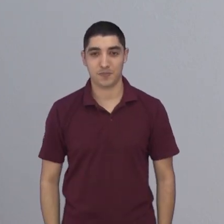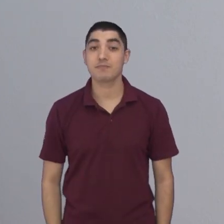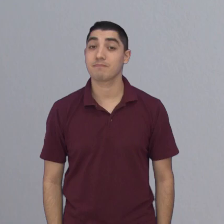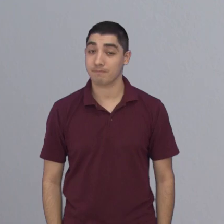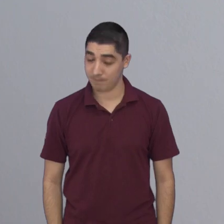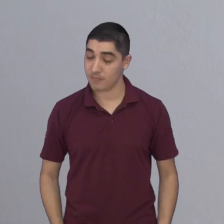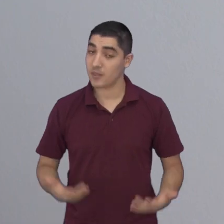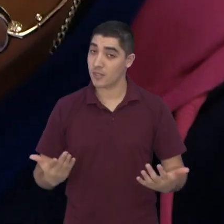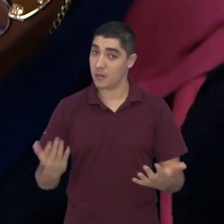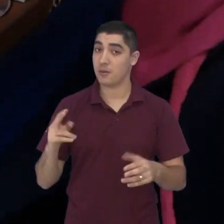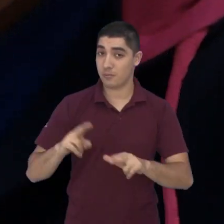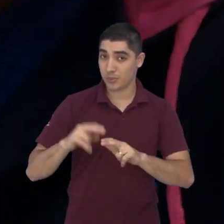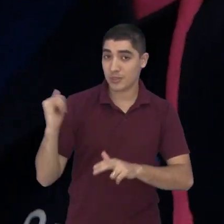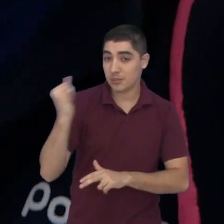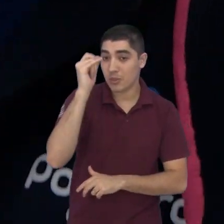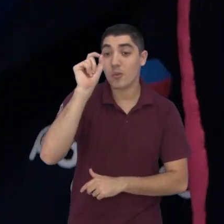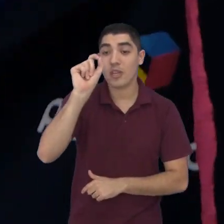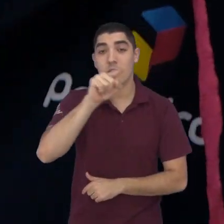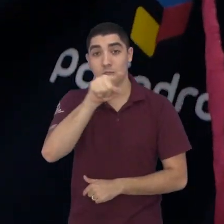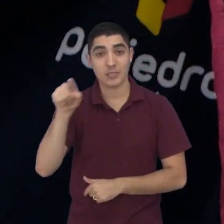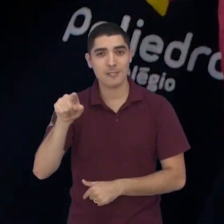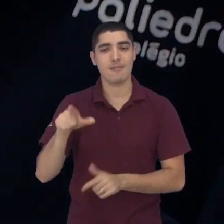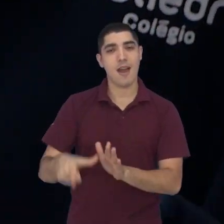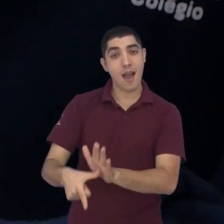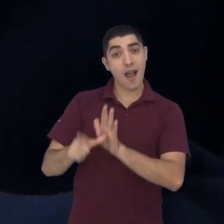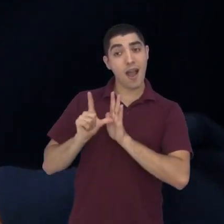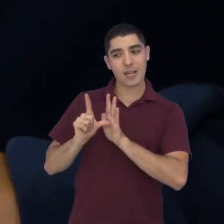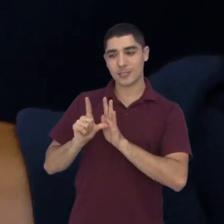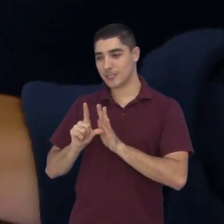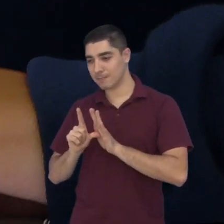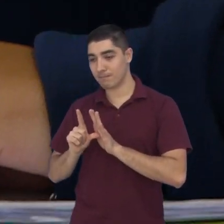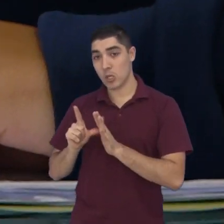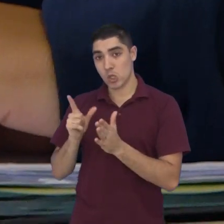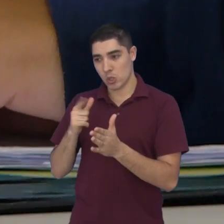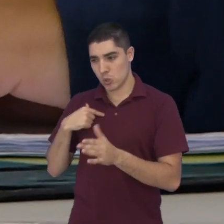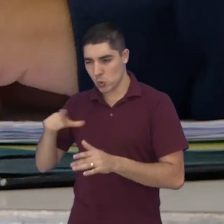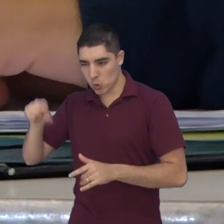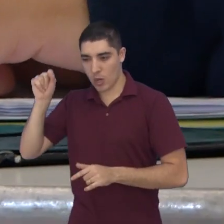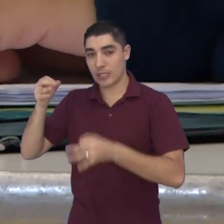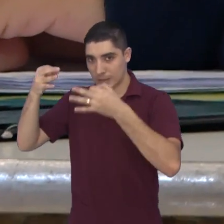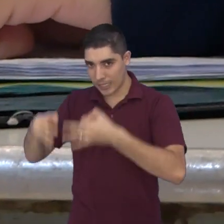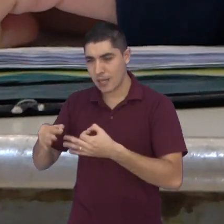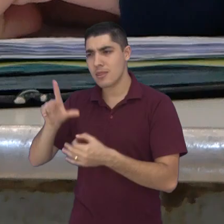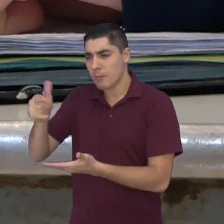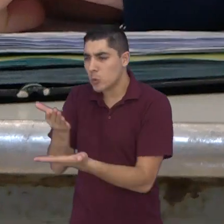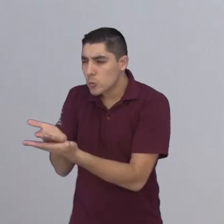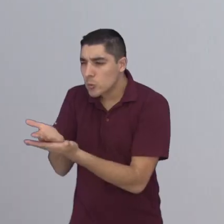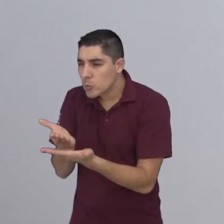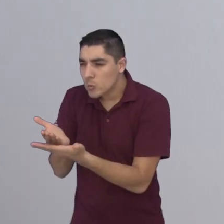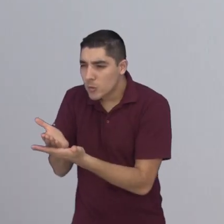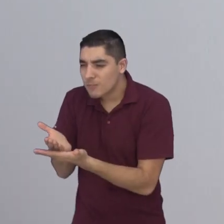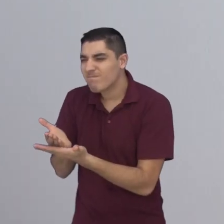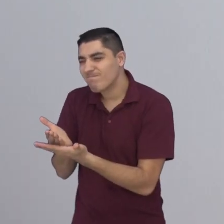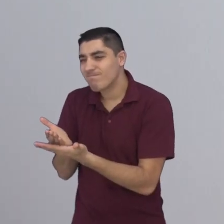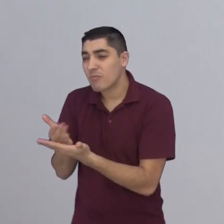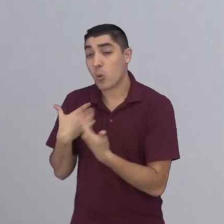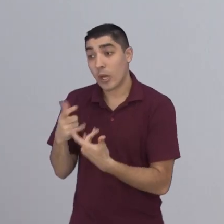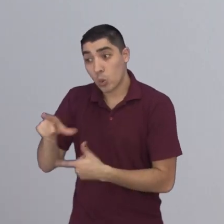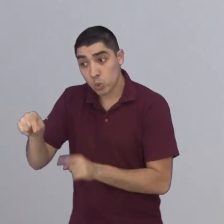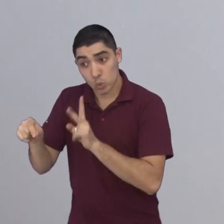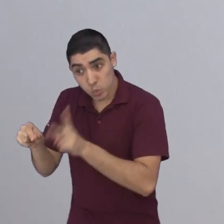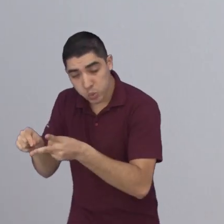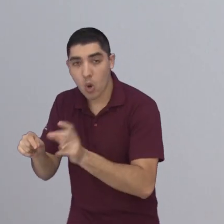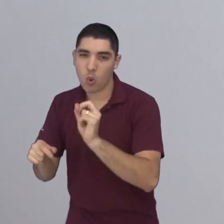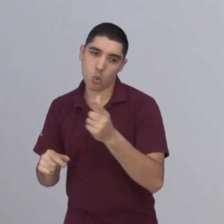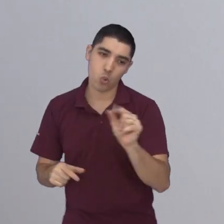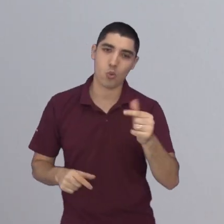pro resto da vida por isso é importante saber fazer a escolha antes e durante os estudos é um momento que ele é novo